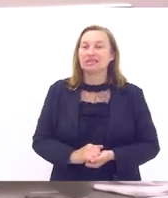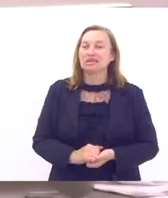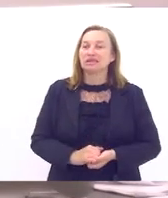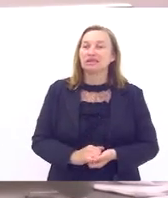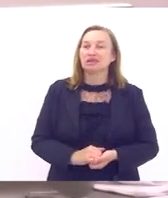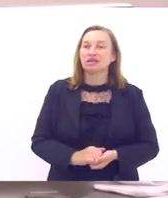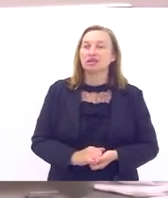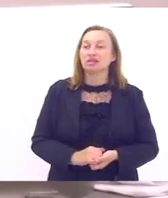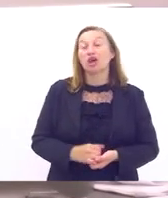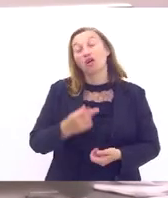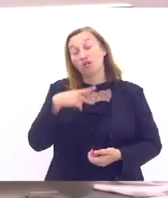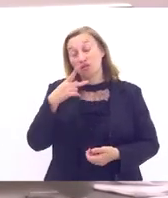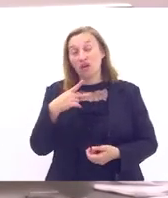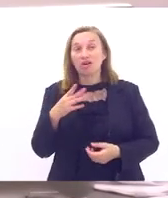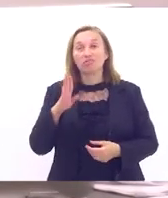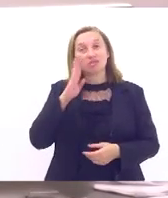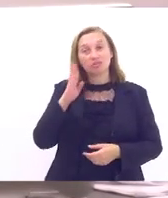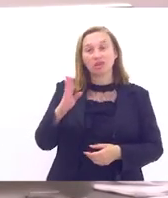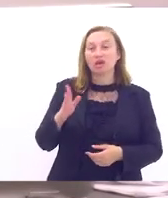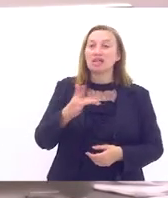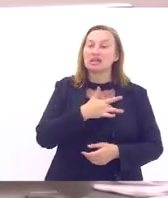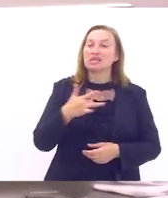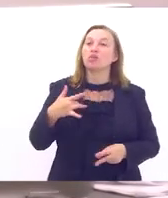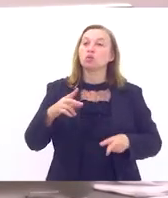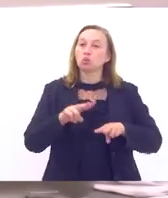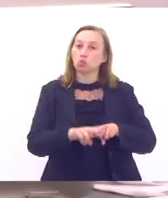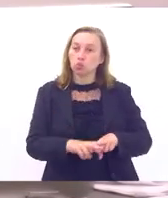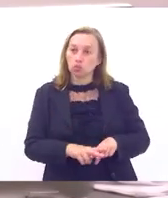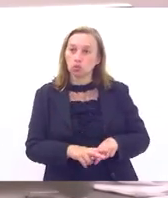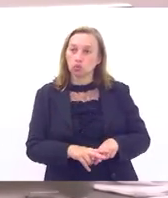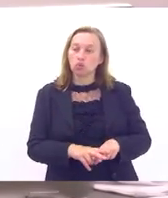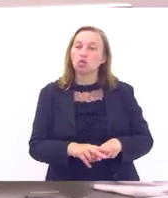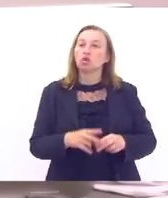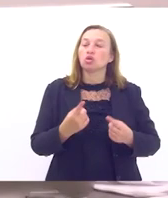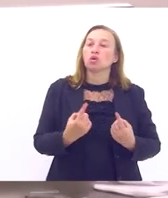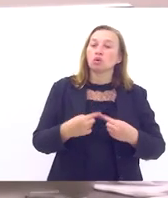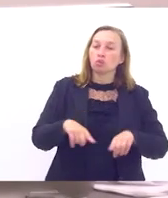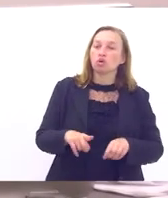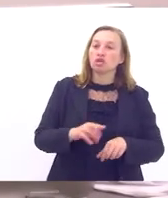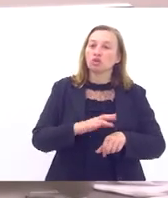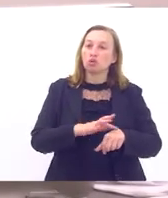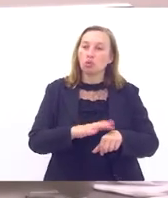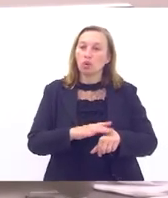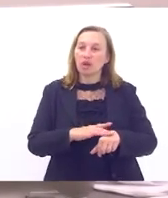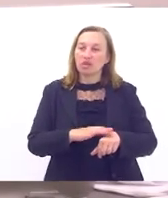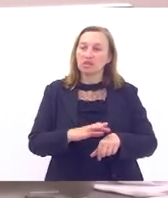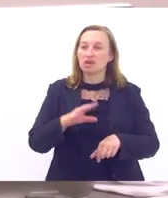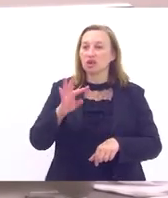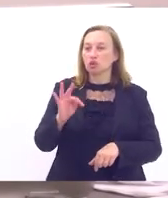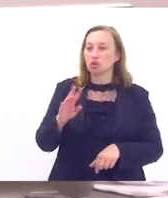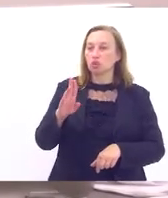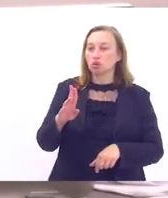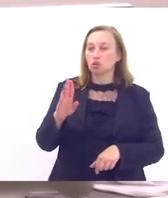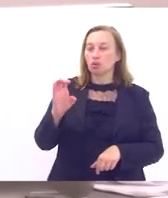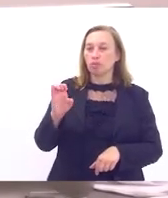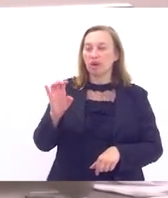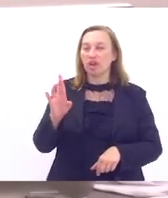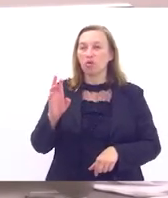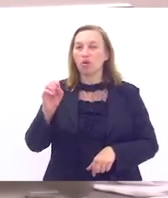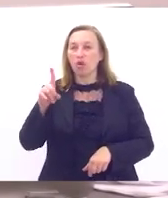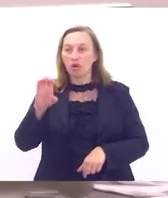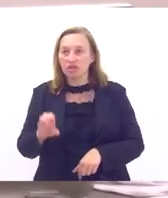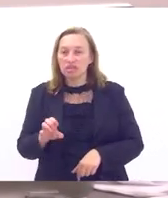Eu falo especificamente do tema da saúde prisional e do enfrentamento à tuberculose na prisão, porque eu sou titular